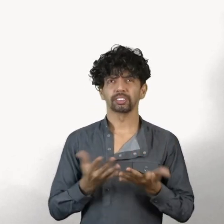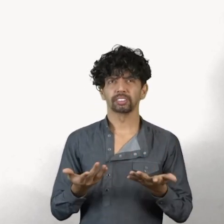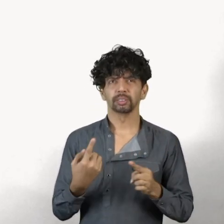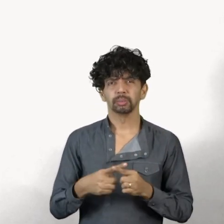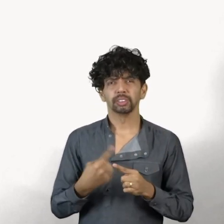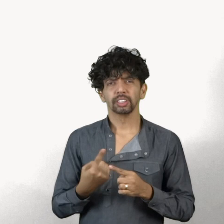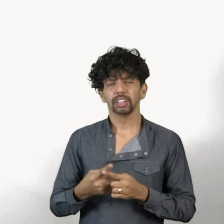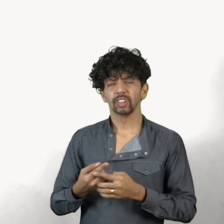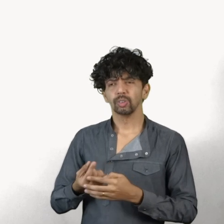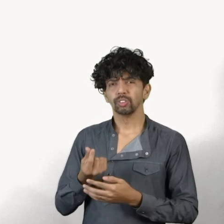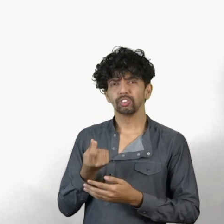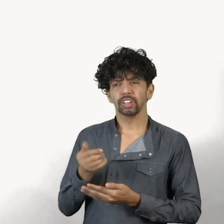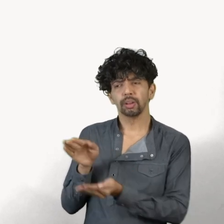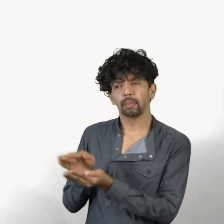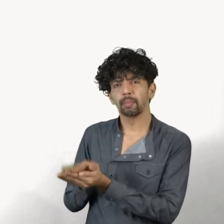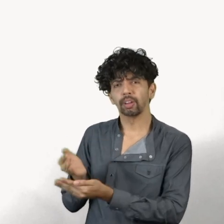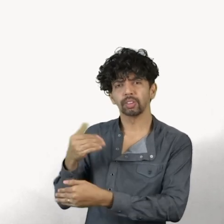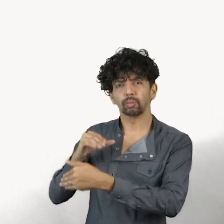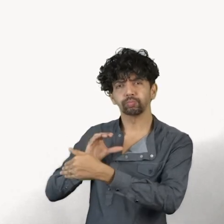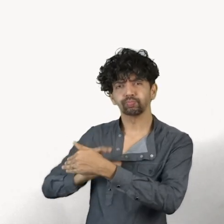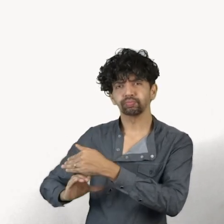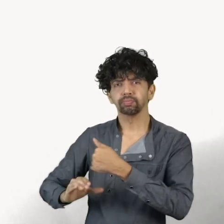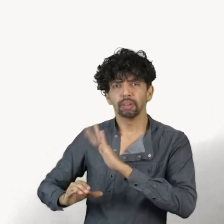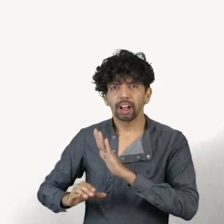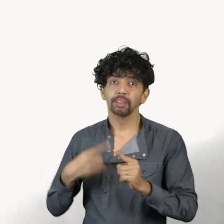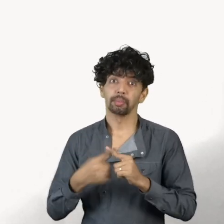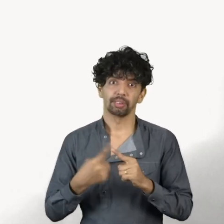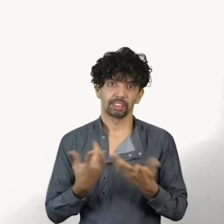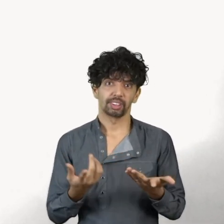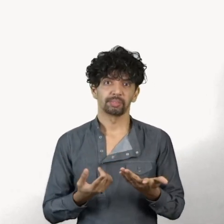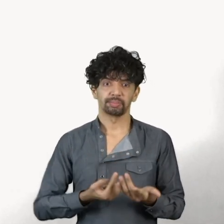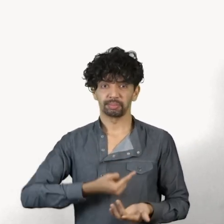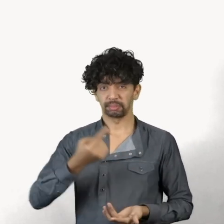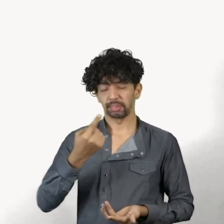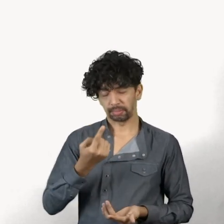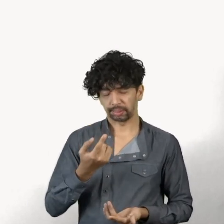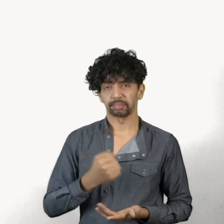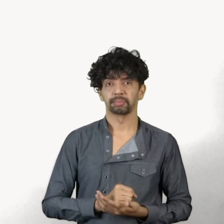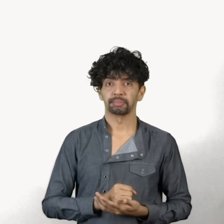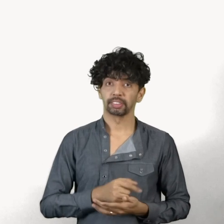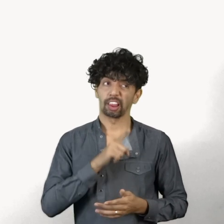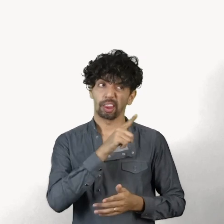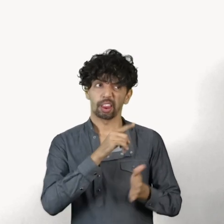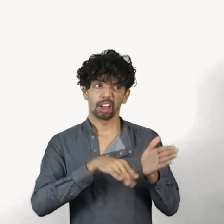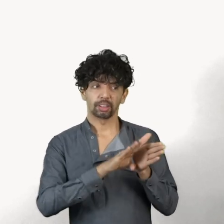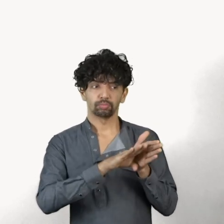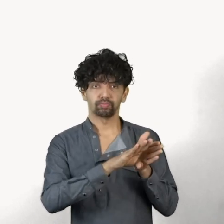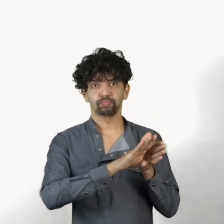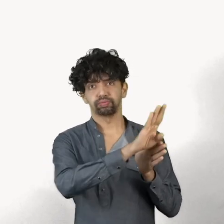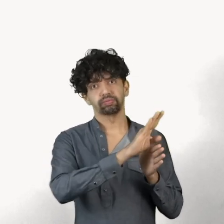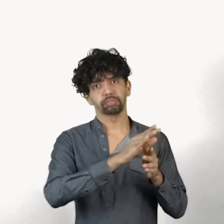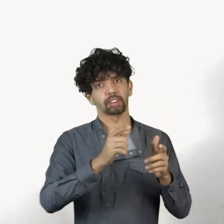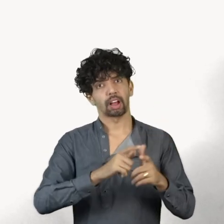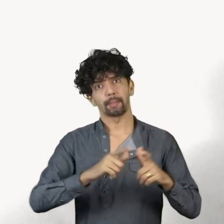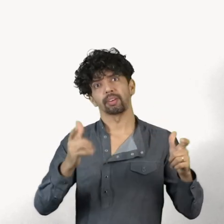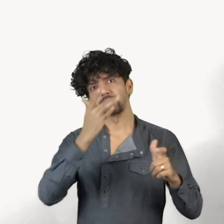de poupança? Primeiro que muitas pessoas se deram muito mal nas bolsas de valores, ou seja, nas ações. Caiu